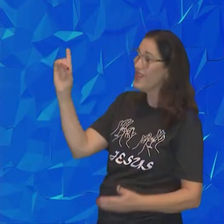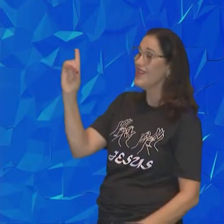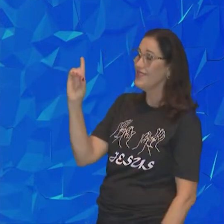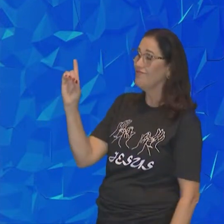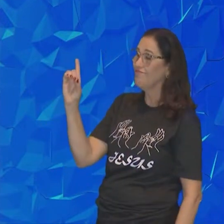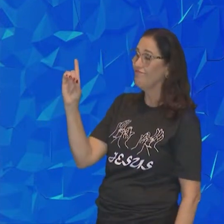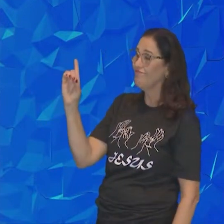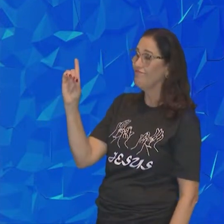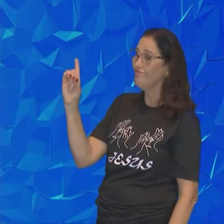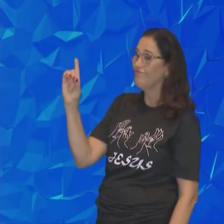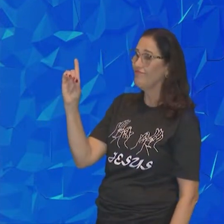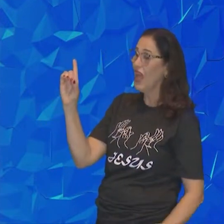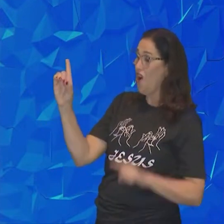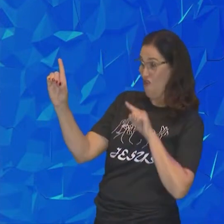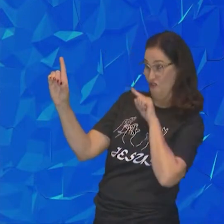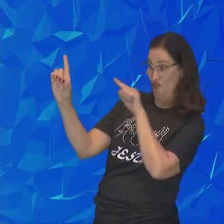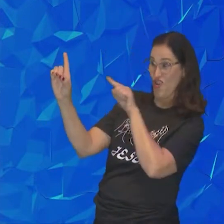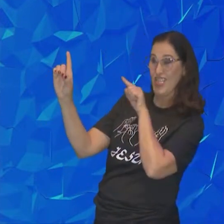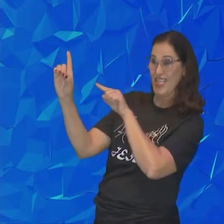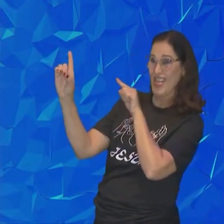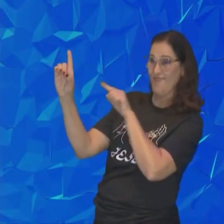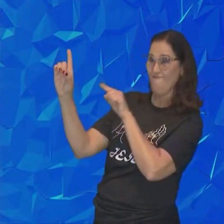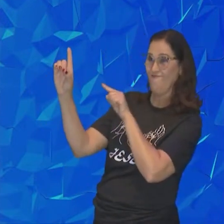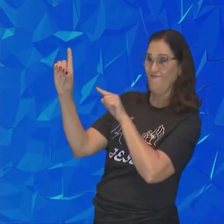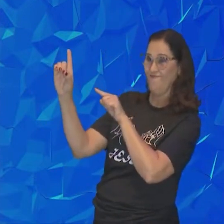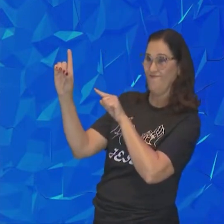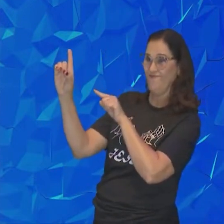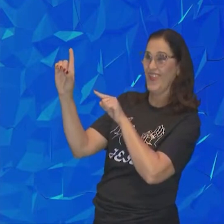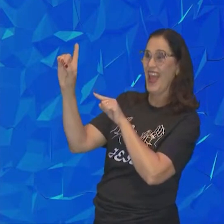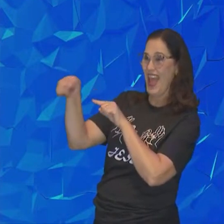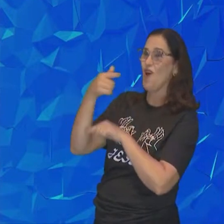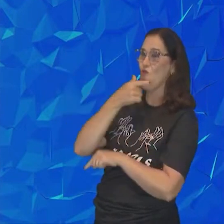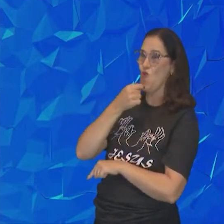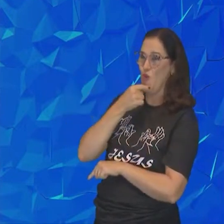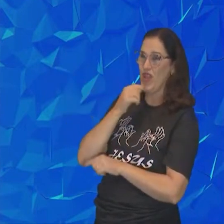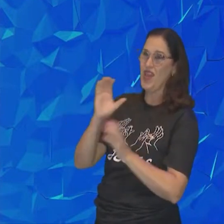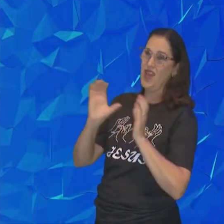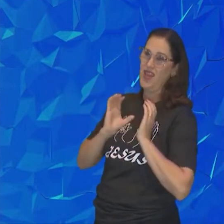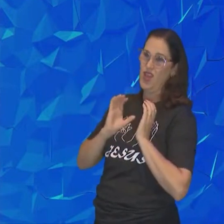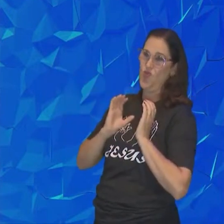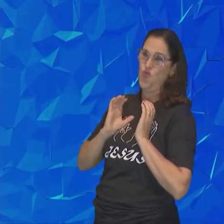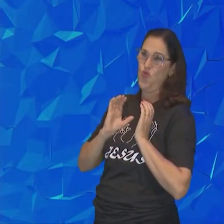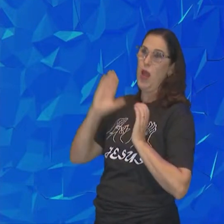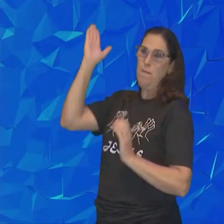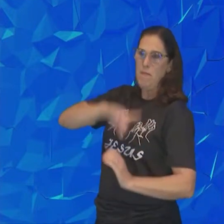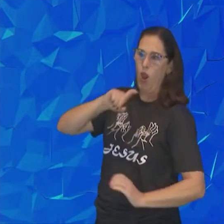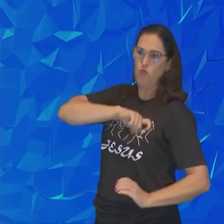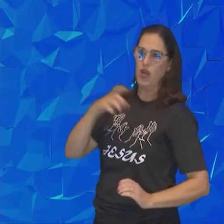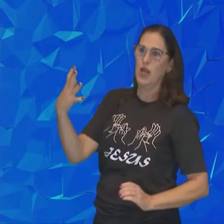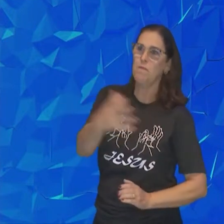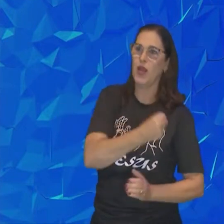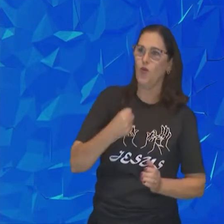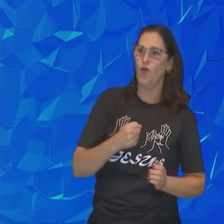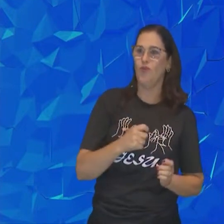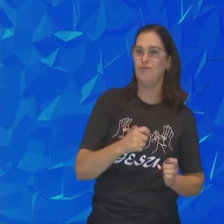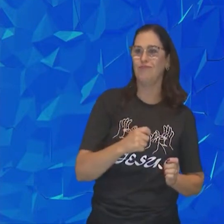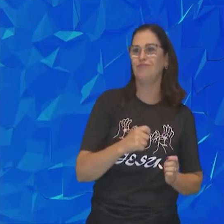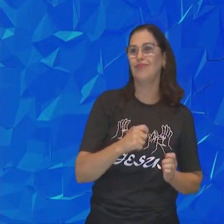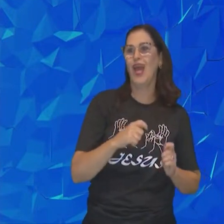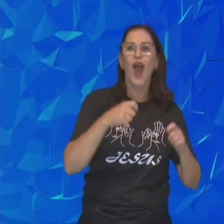Davi: você é esse homem, você é esse homem.